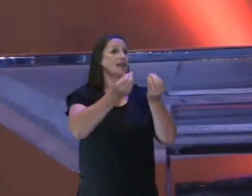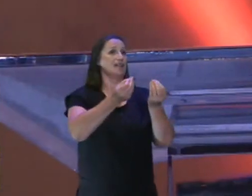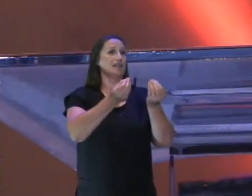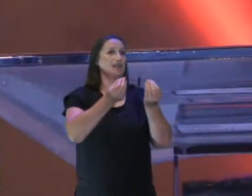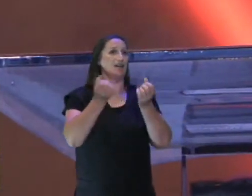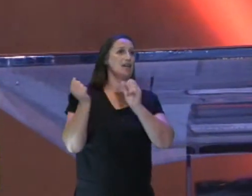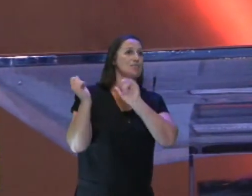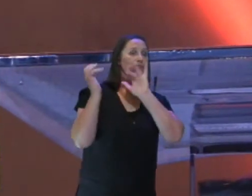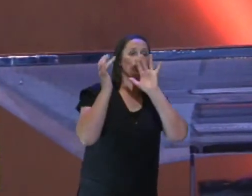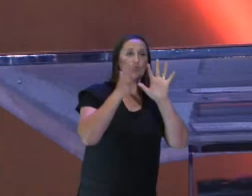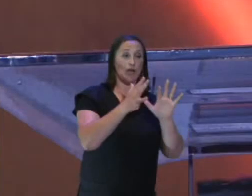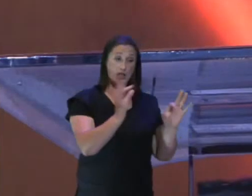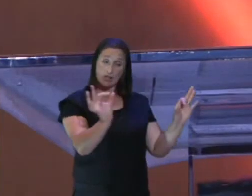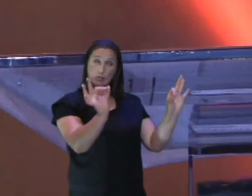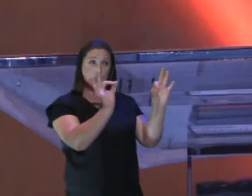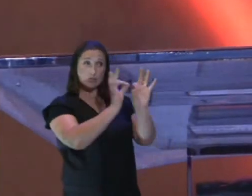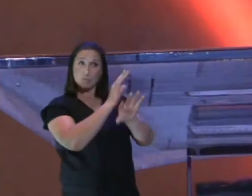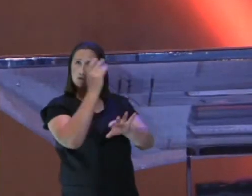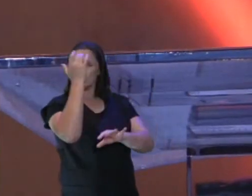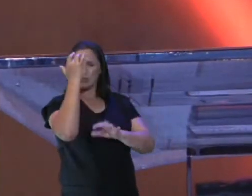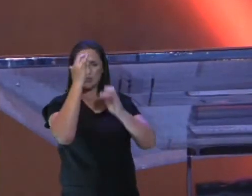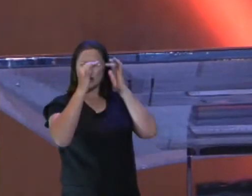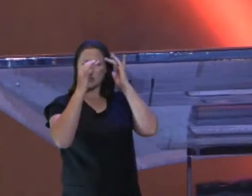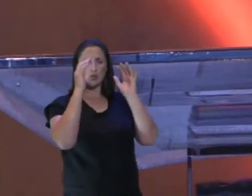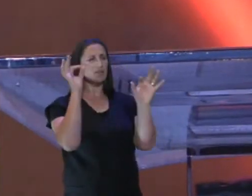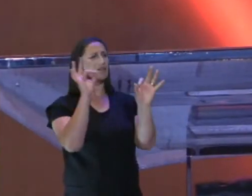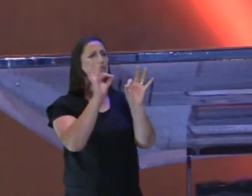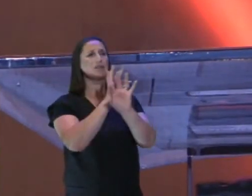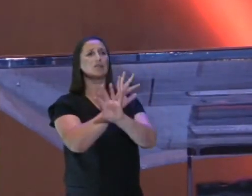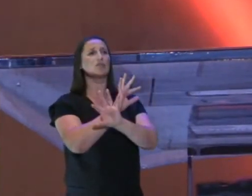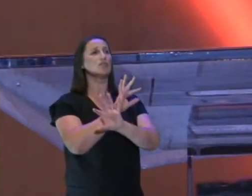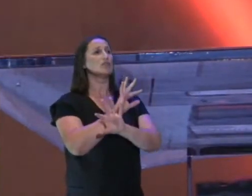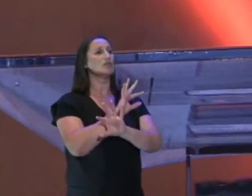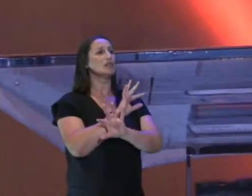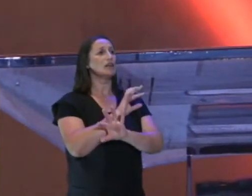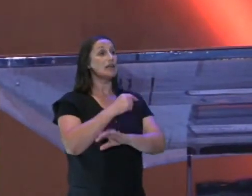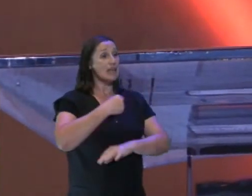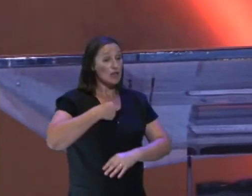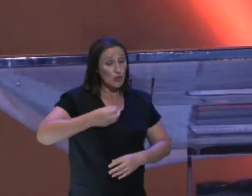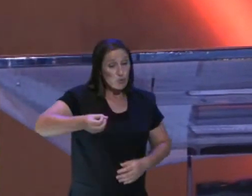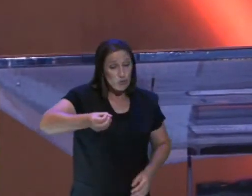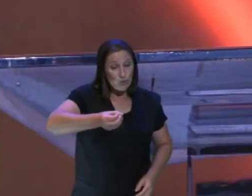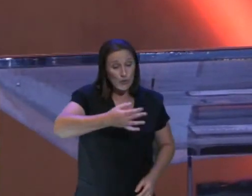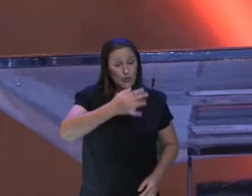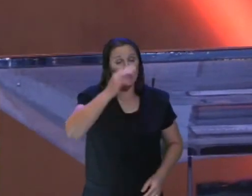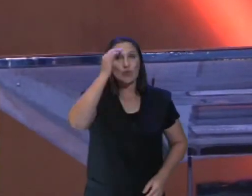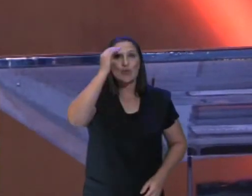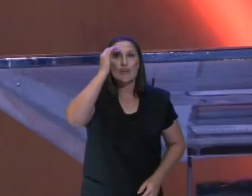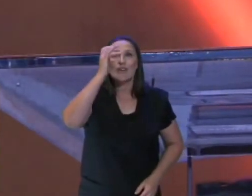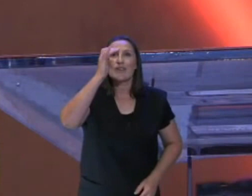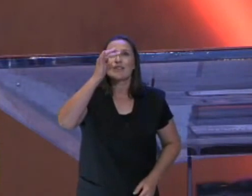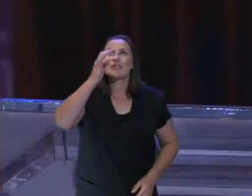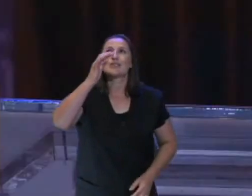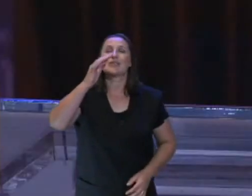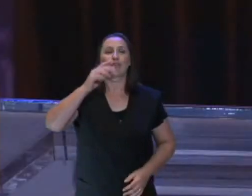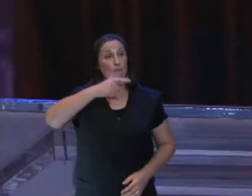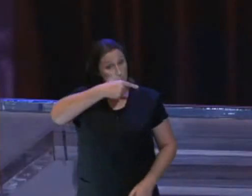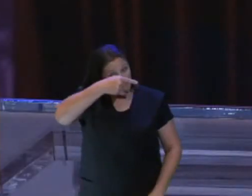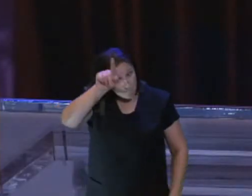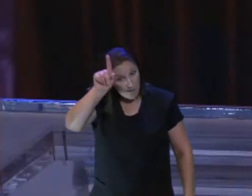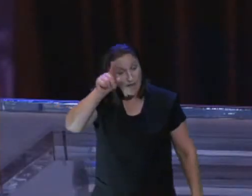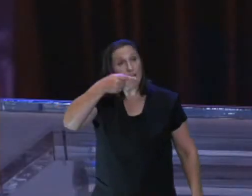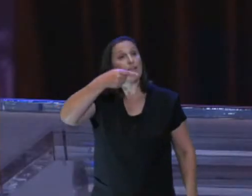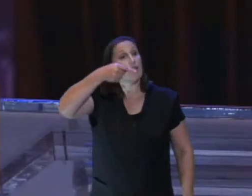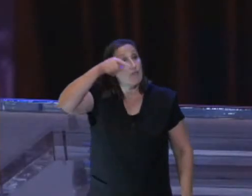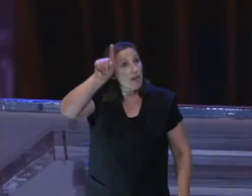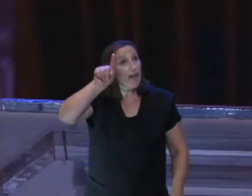não terminou, os seus sonhos não terminaram, eu tenho um novo sonho para você, vai lá, eis que